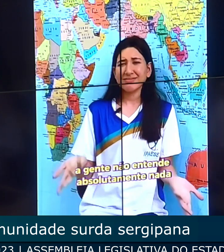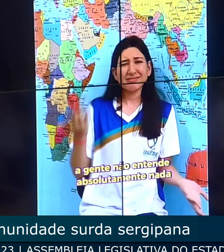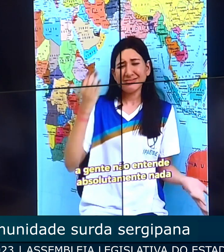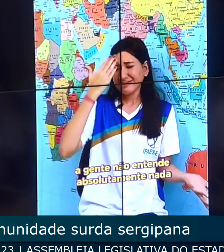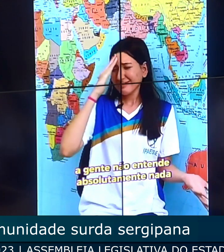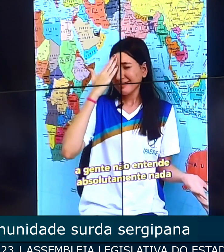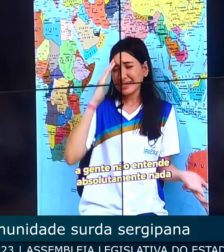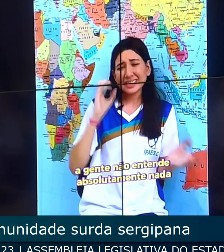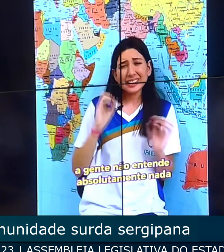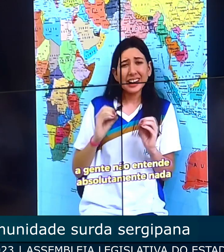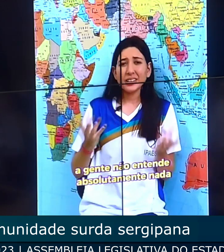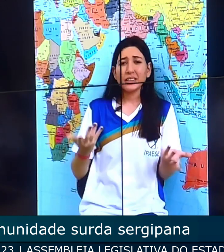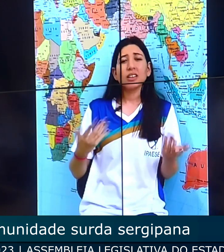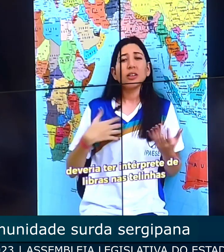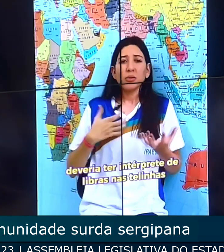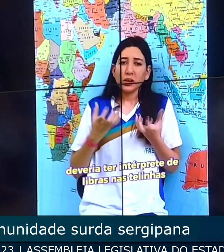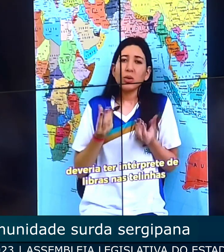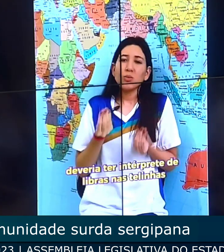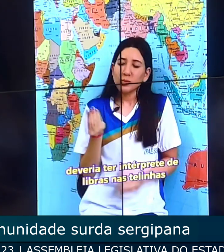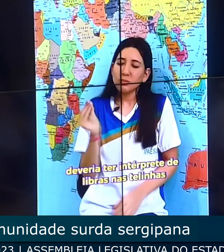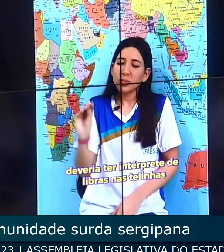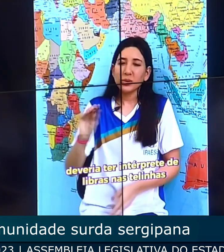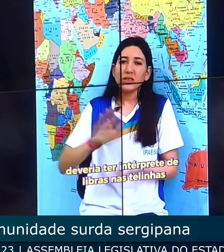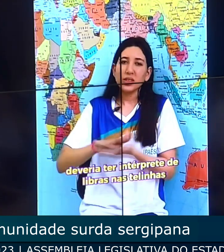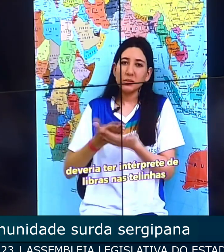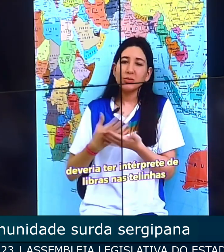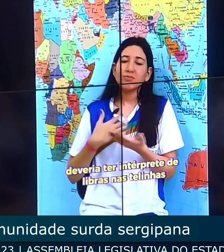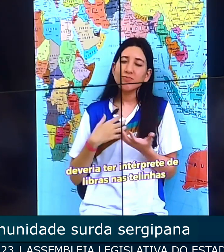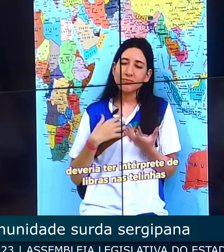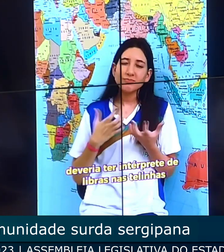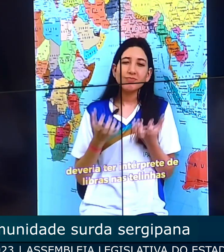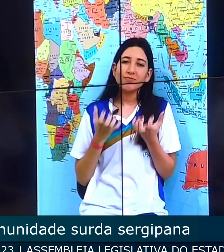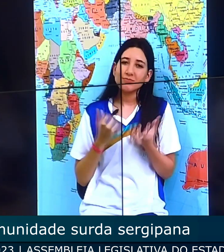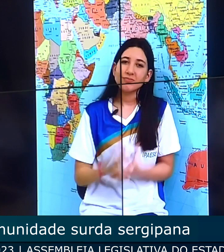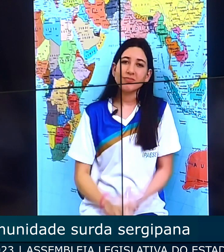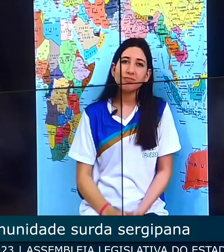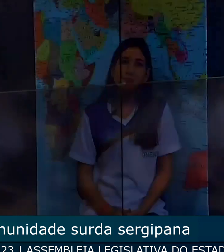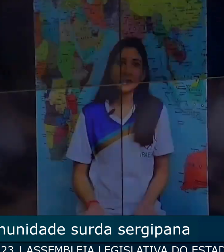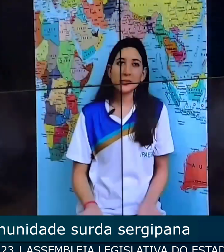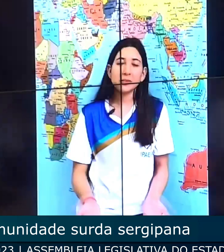entende absolutamente nada. Deveria ter intérprete de Libras nas telinhas.